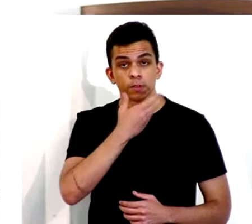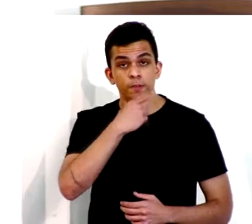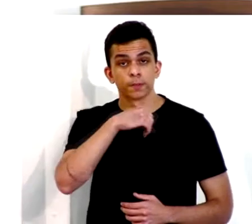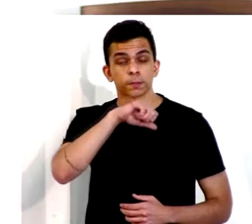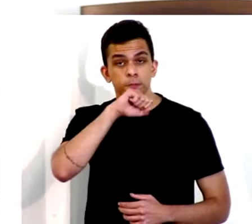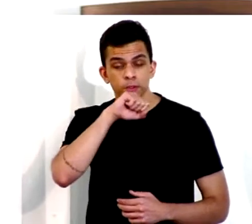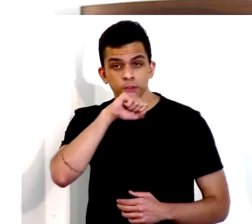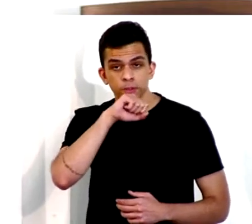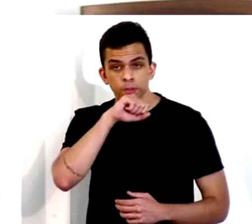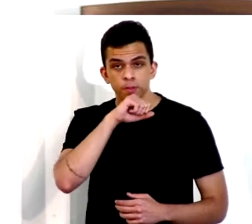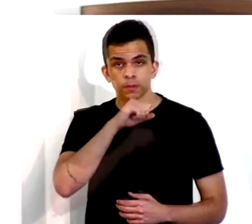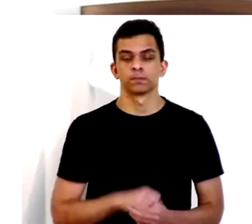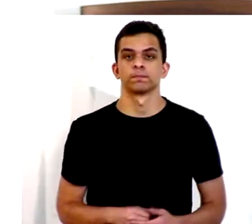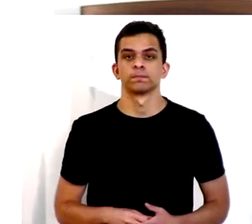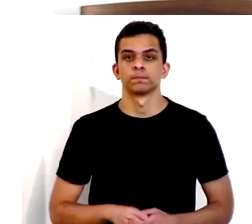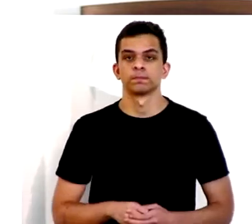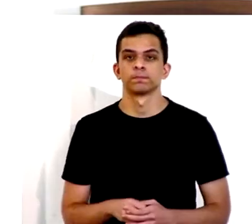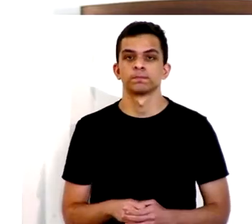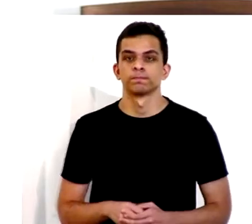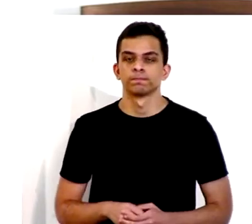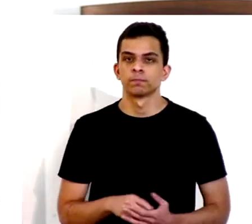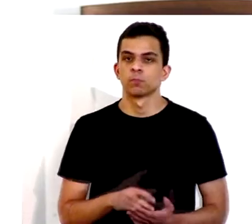filhos.